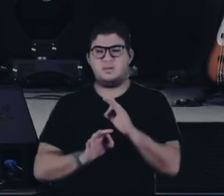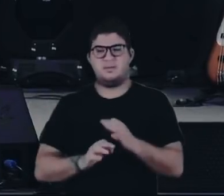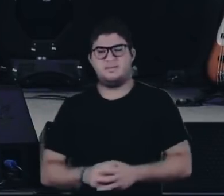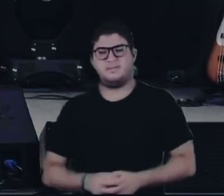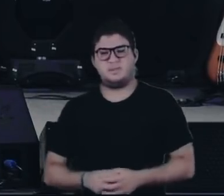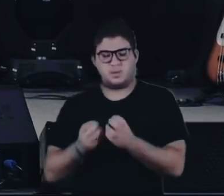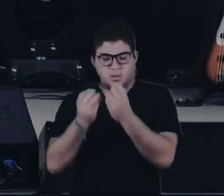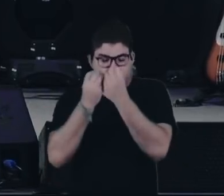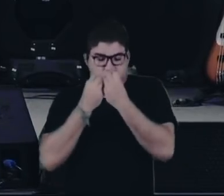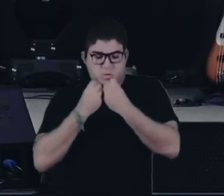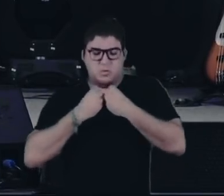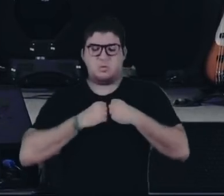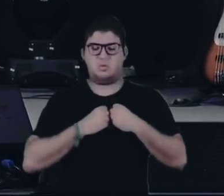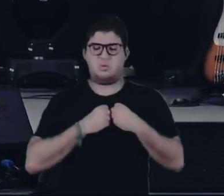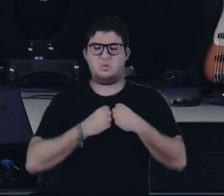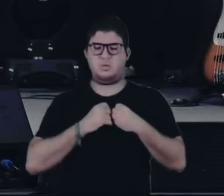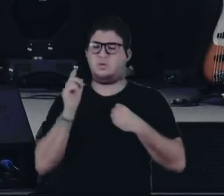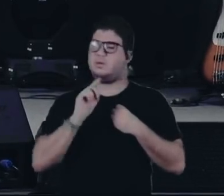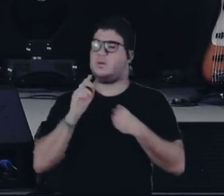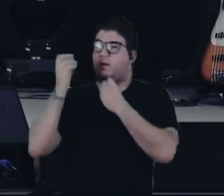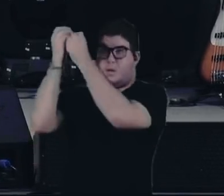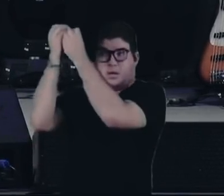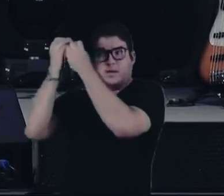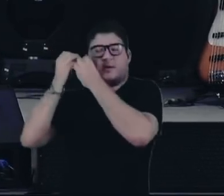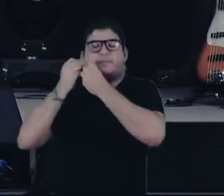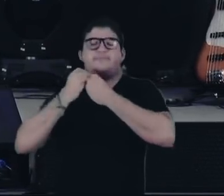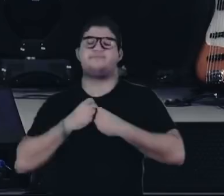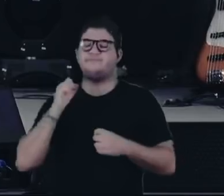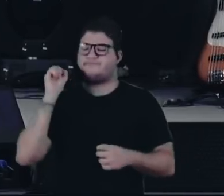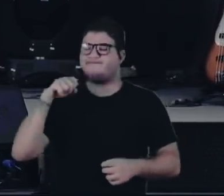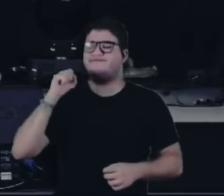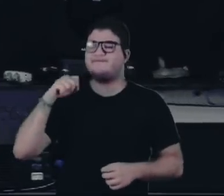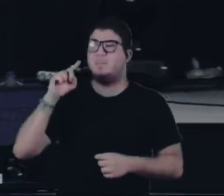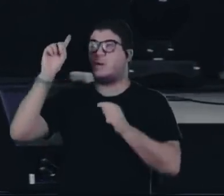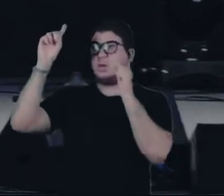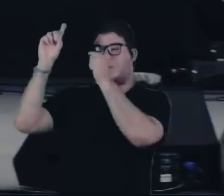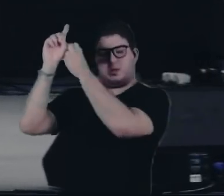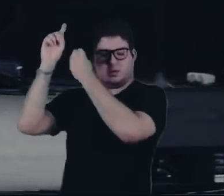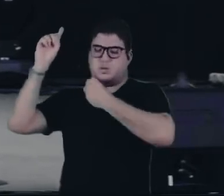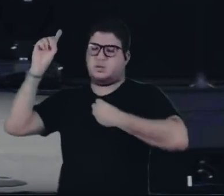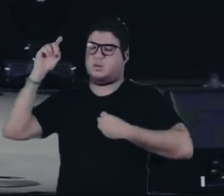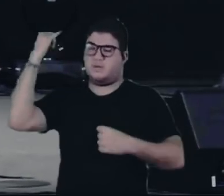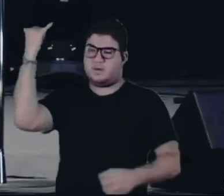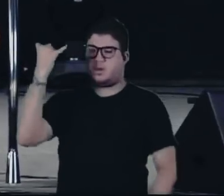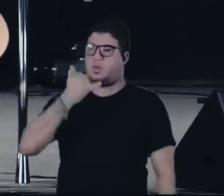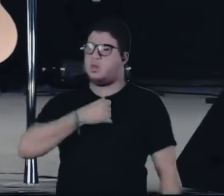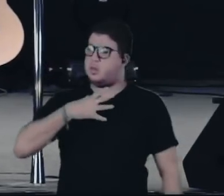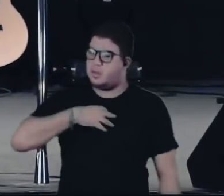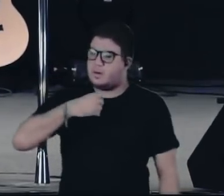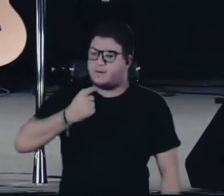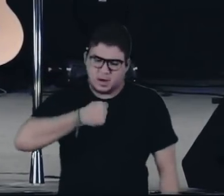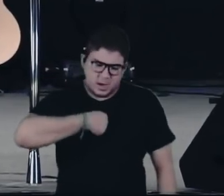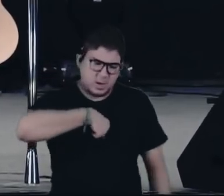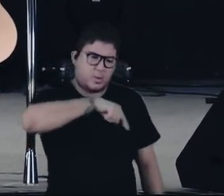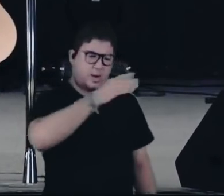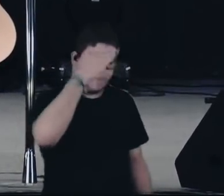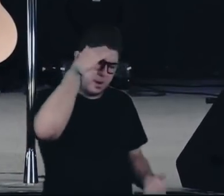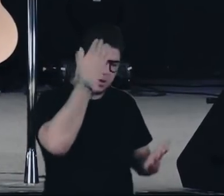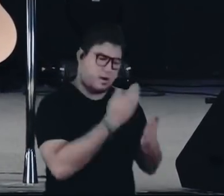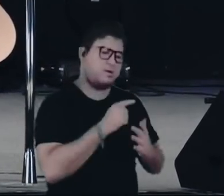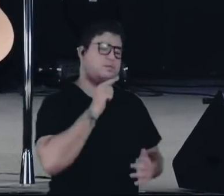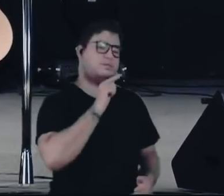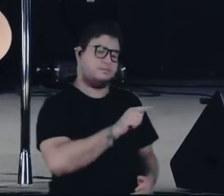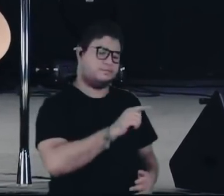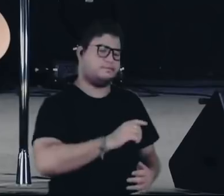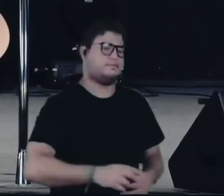que colocou esse talento dentro de você, foi Ele. E se Ele colocou, Ele está dizendo assim: filho, vai lá, porque eu acredito